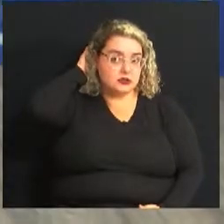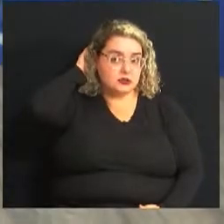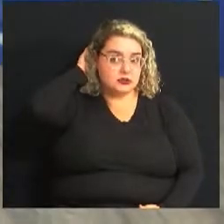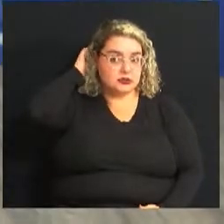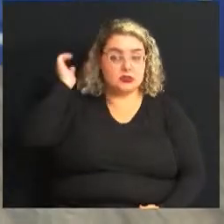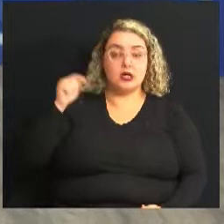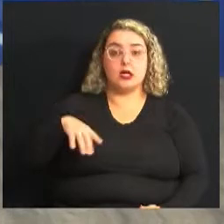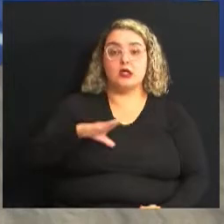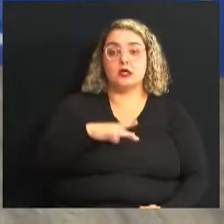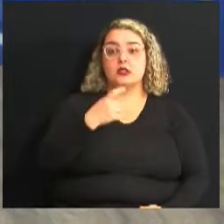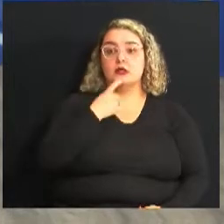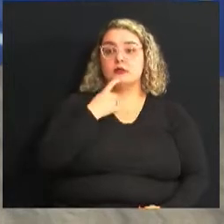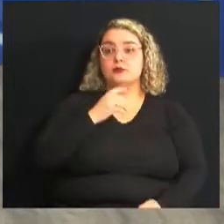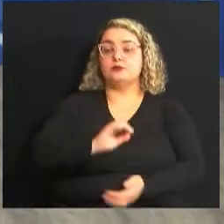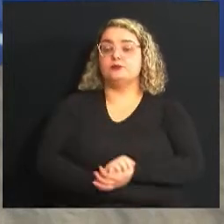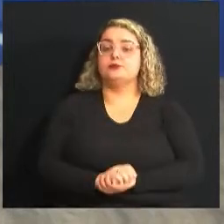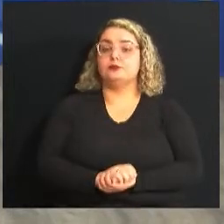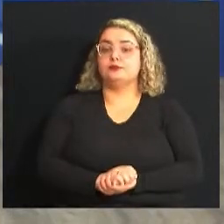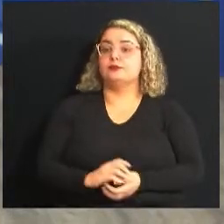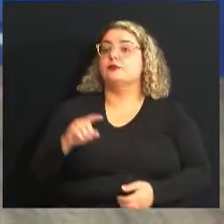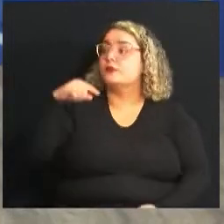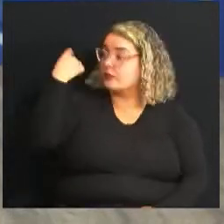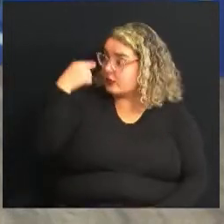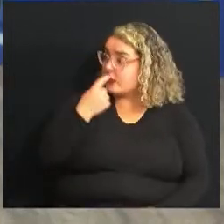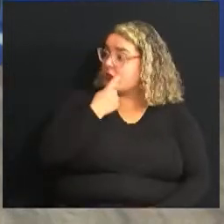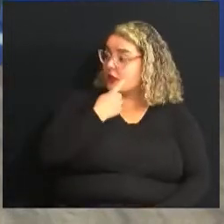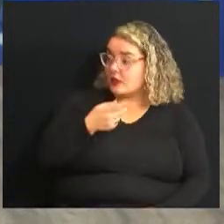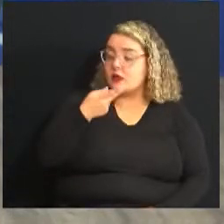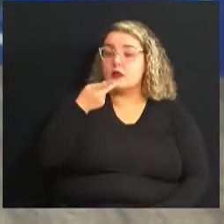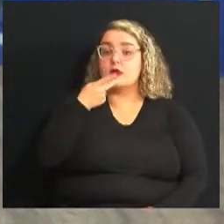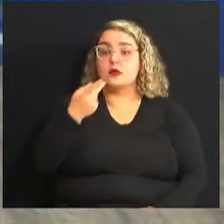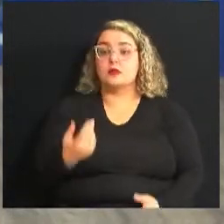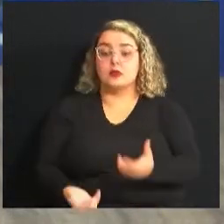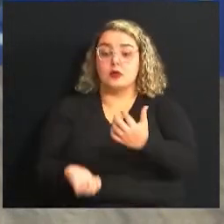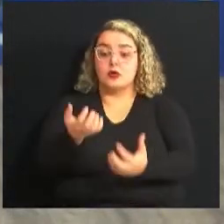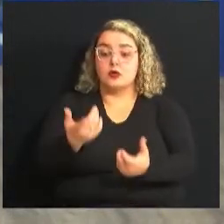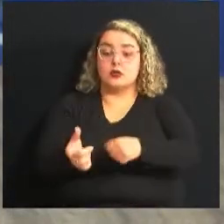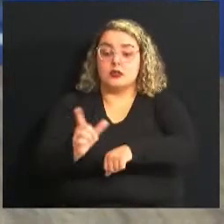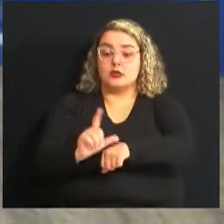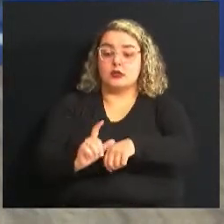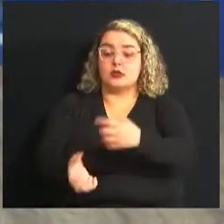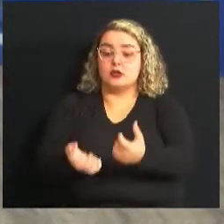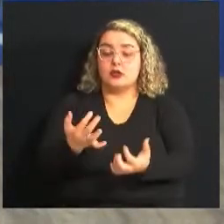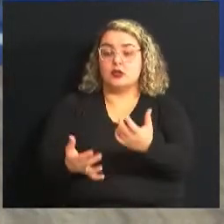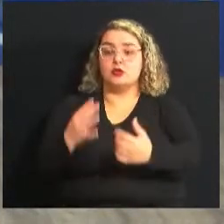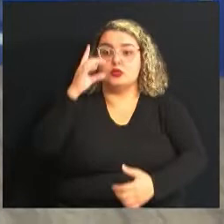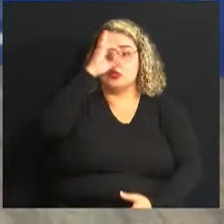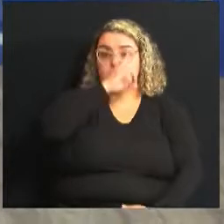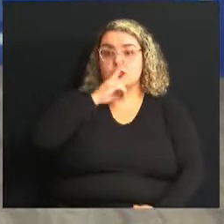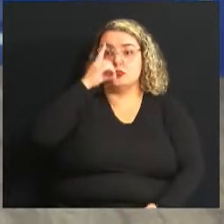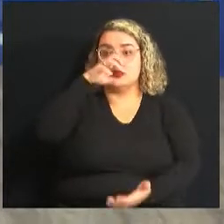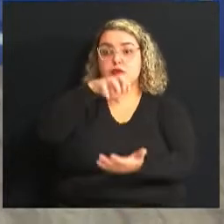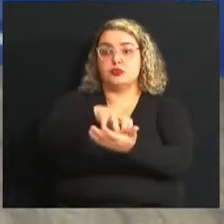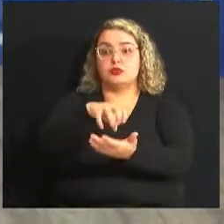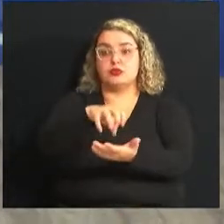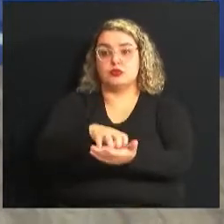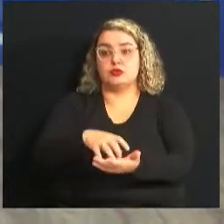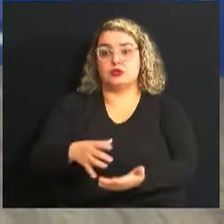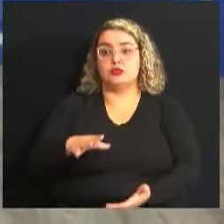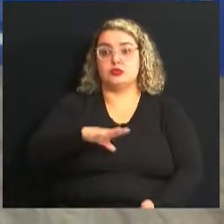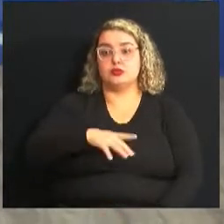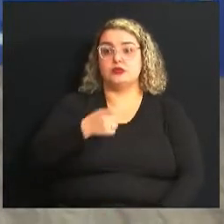Abreu, vamos voltar a falar sobre o incêndio que atingiu uma loja, no último domingo no centro da cidade de Campinas, porque nós